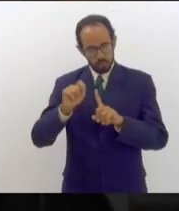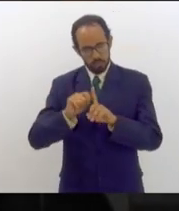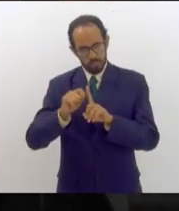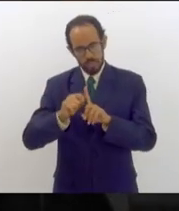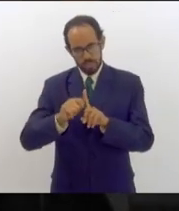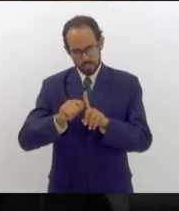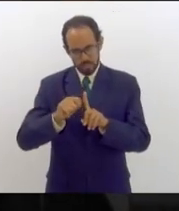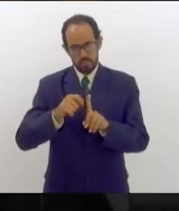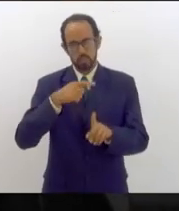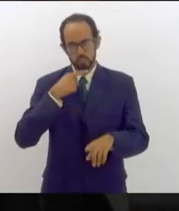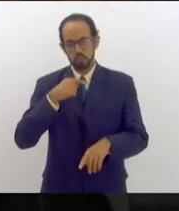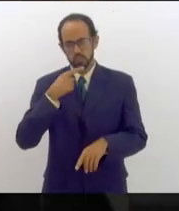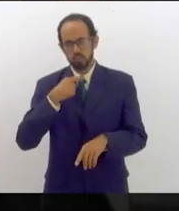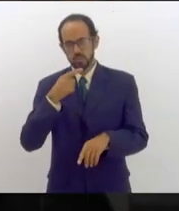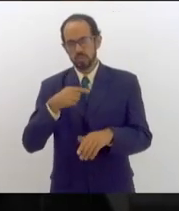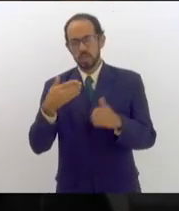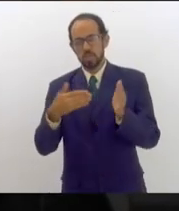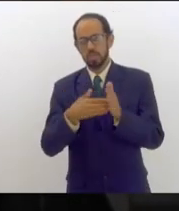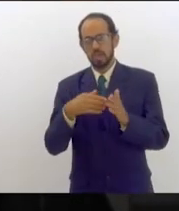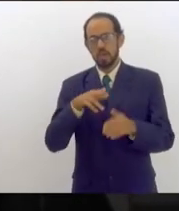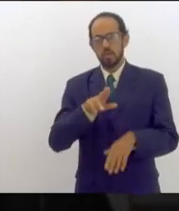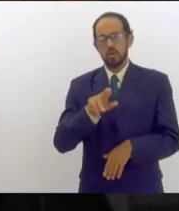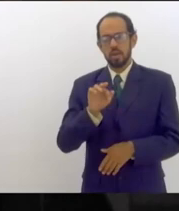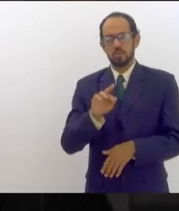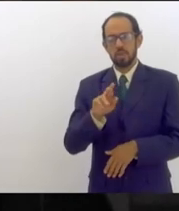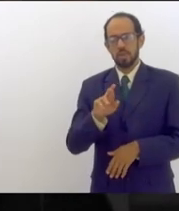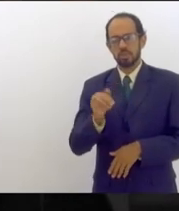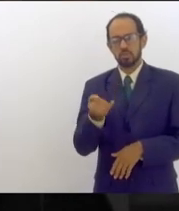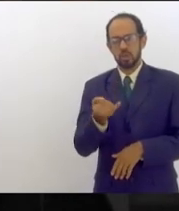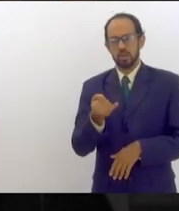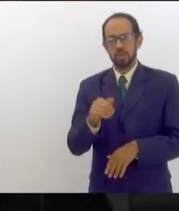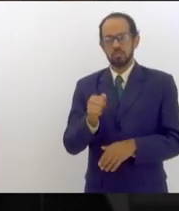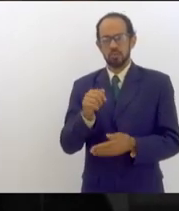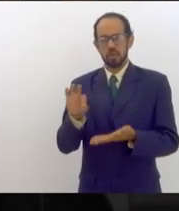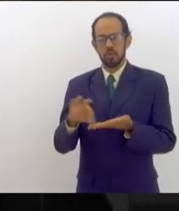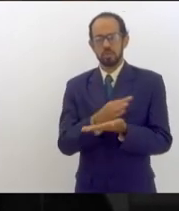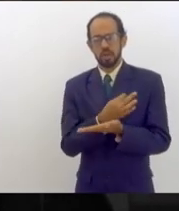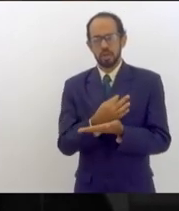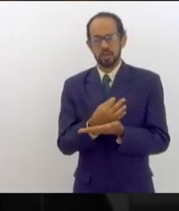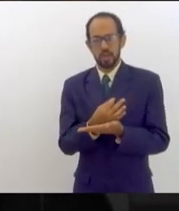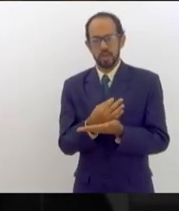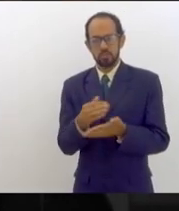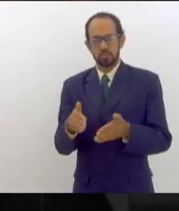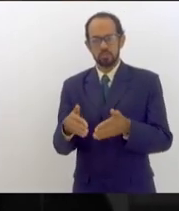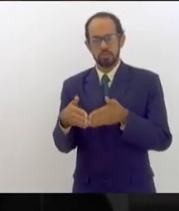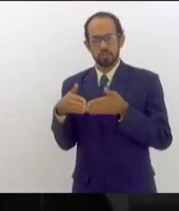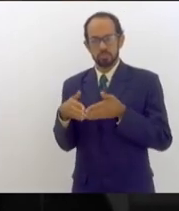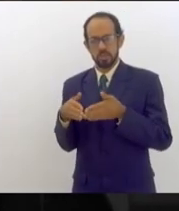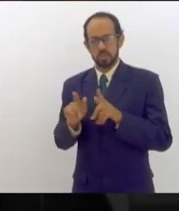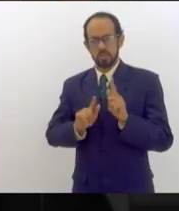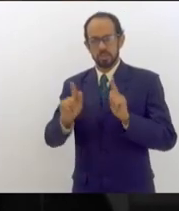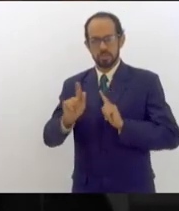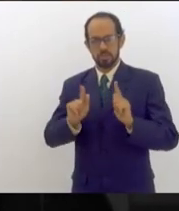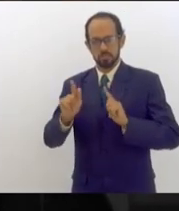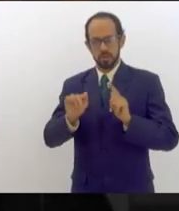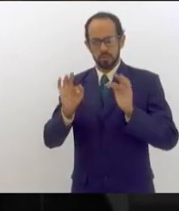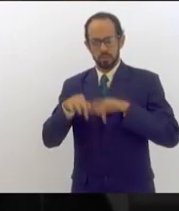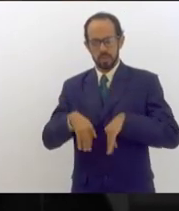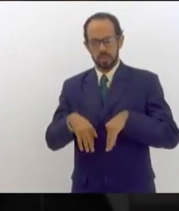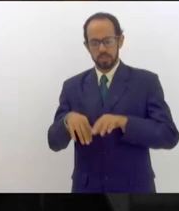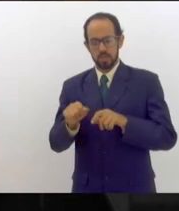até que o RJ Foi contratada por dispensa de licitação já sem prazo para concluir os seus trabalhos